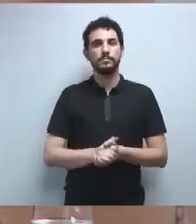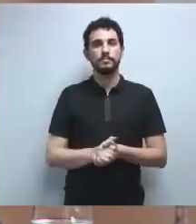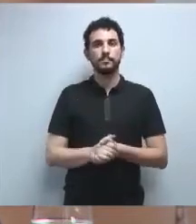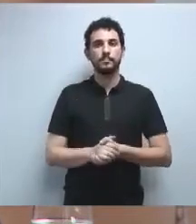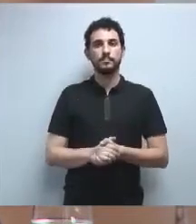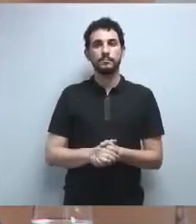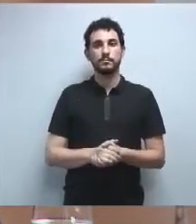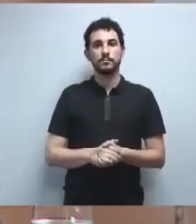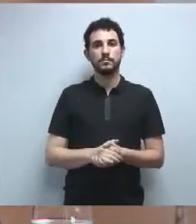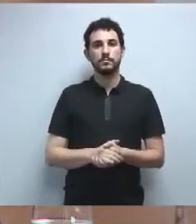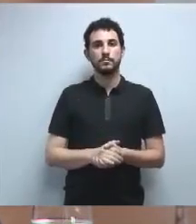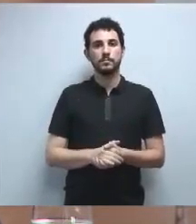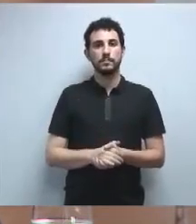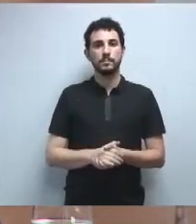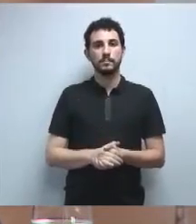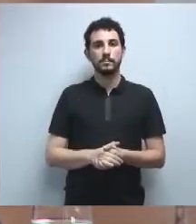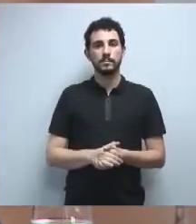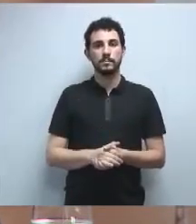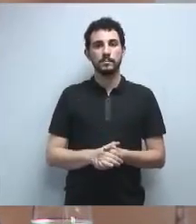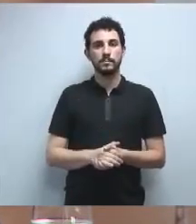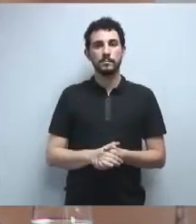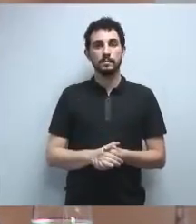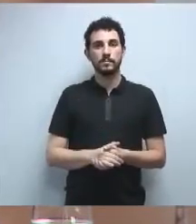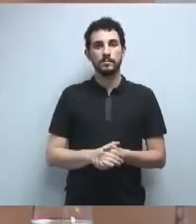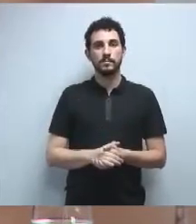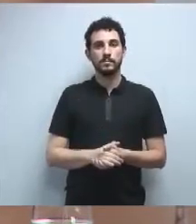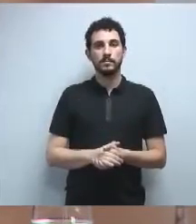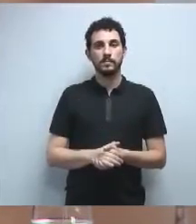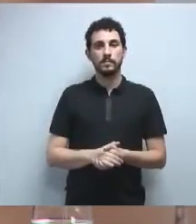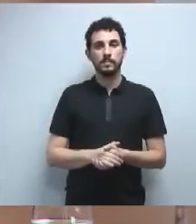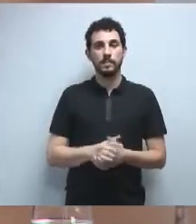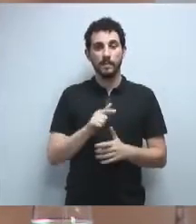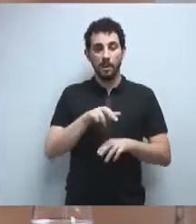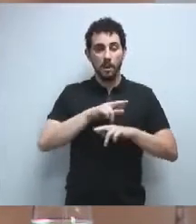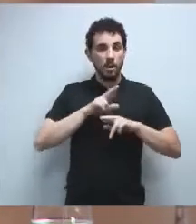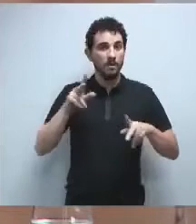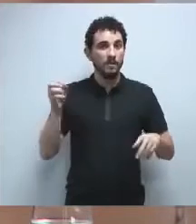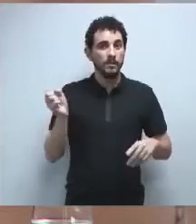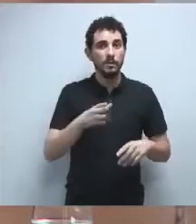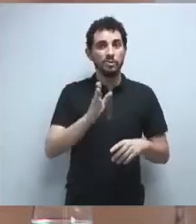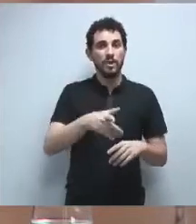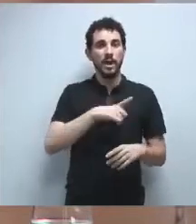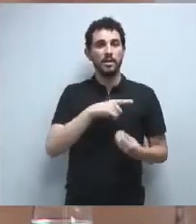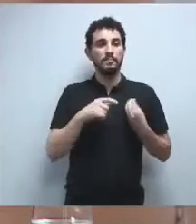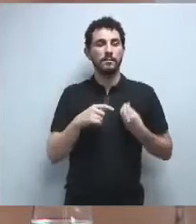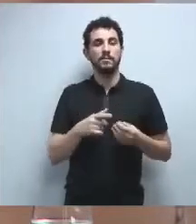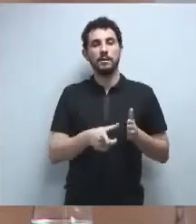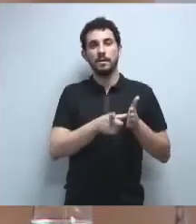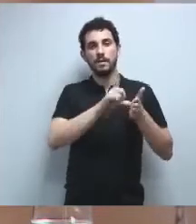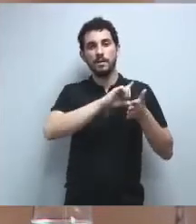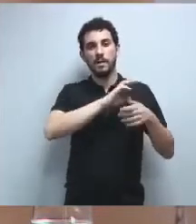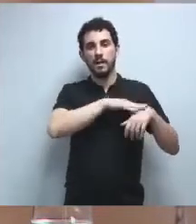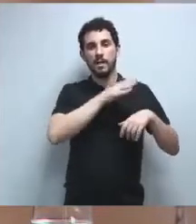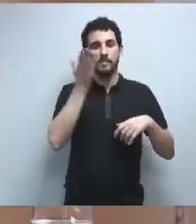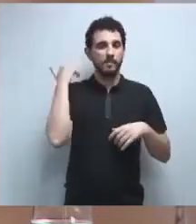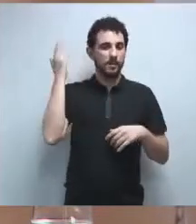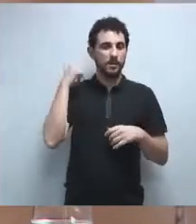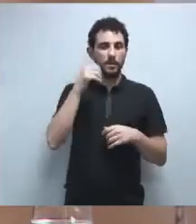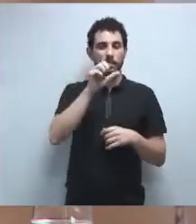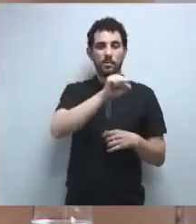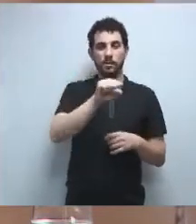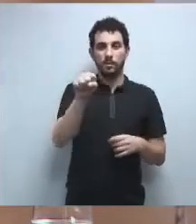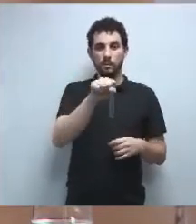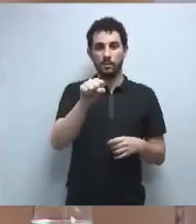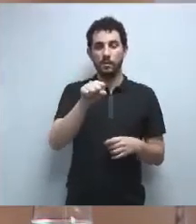isto é essa inovação que já existia naquela época em 88